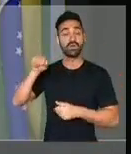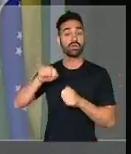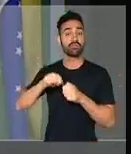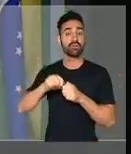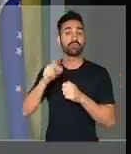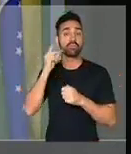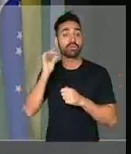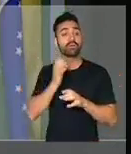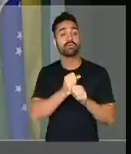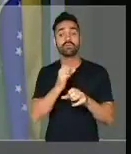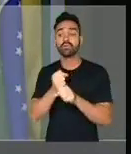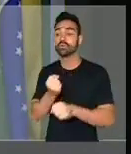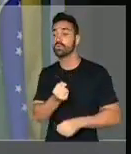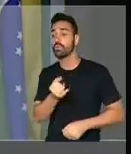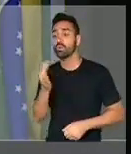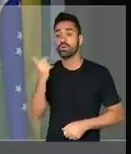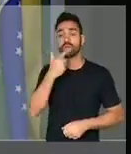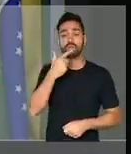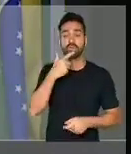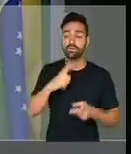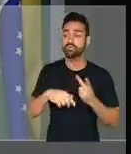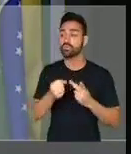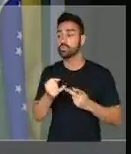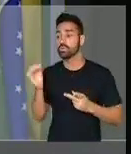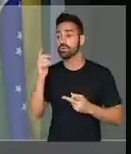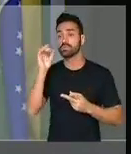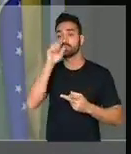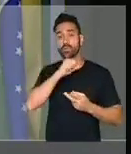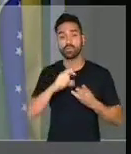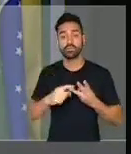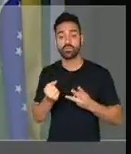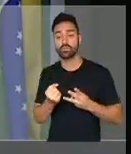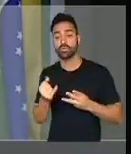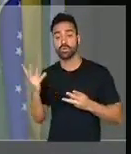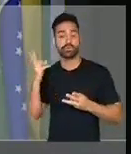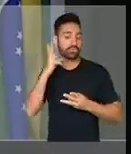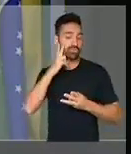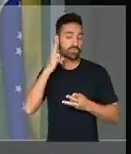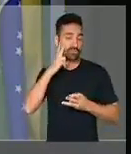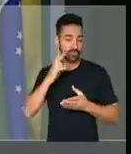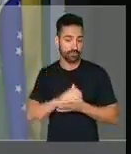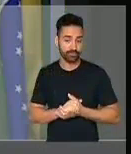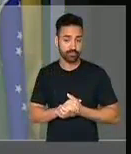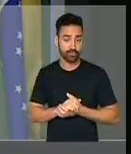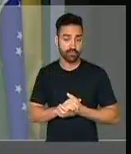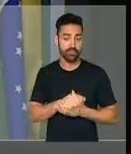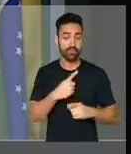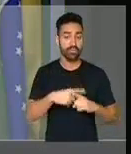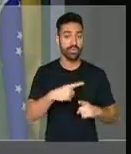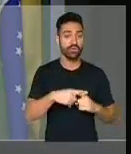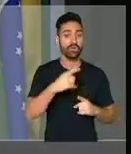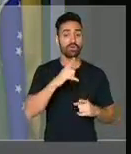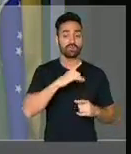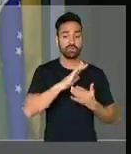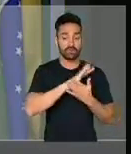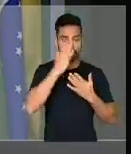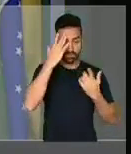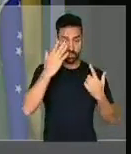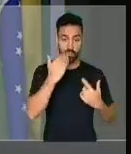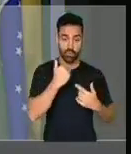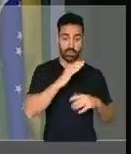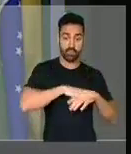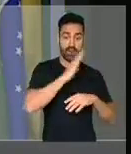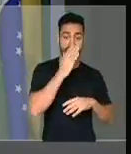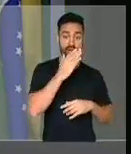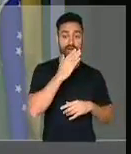contabilizar os queijos, os pães e os vinhos. Né? Ele tinha monge que bebia mais vinho e